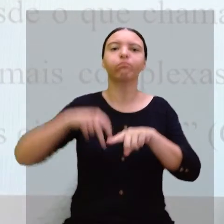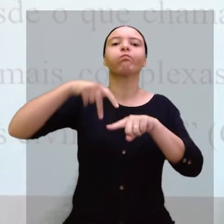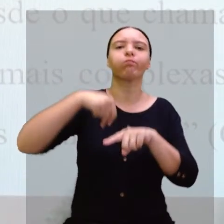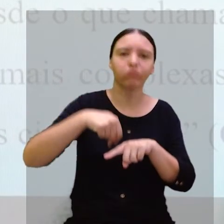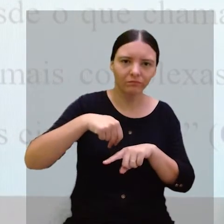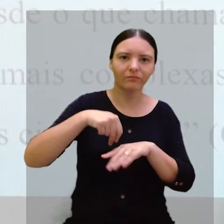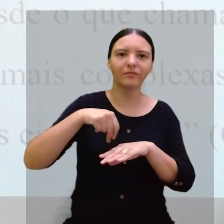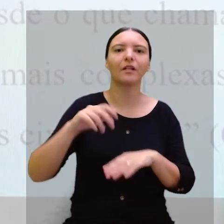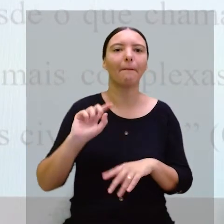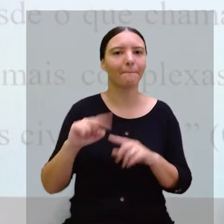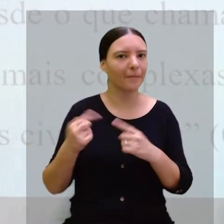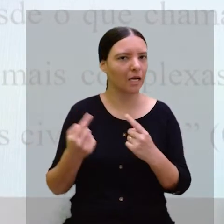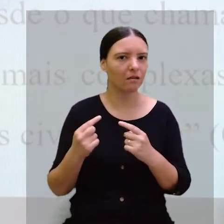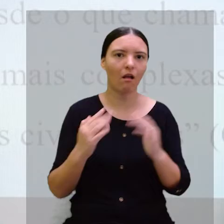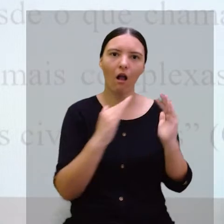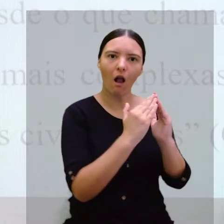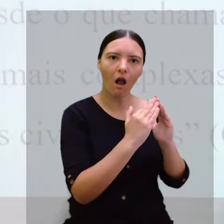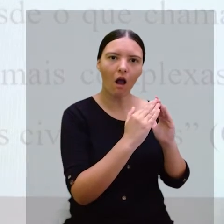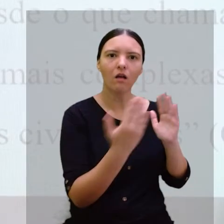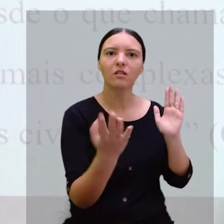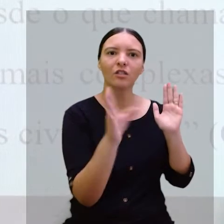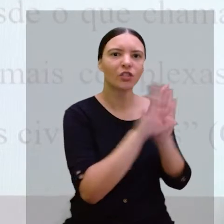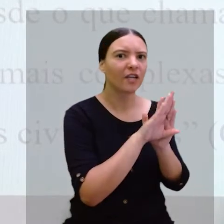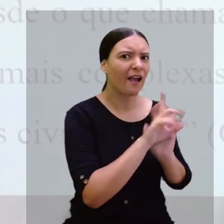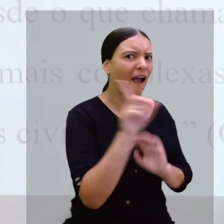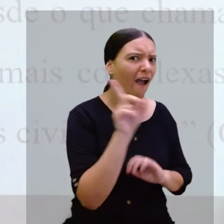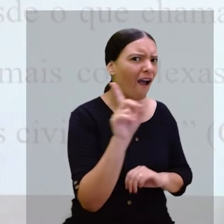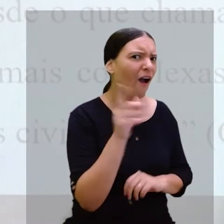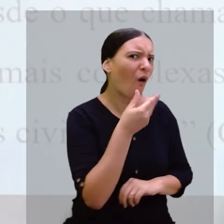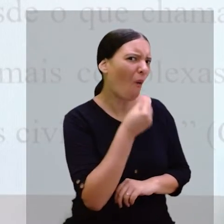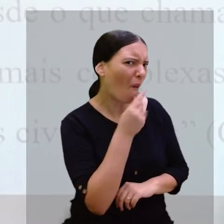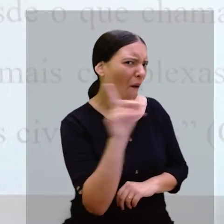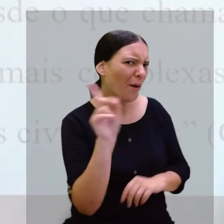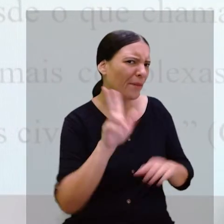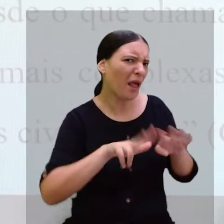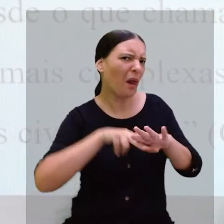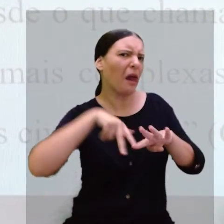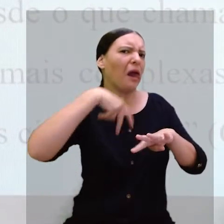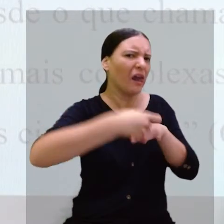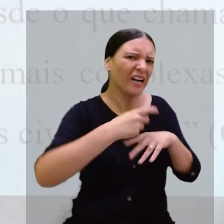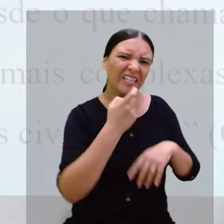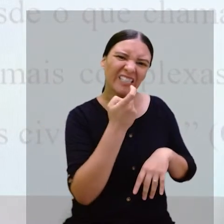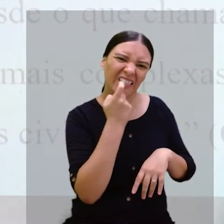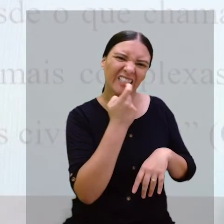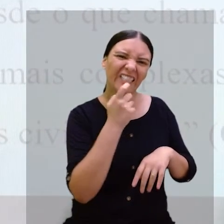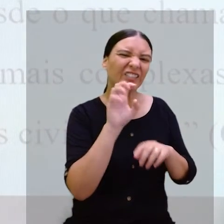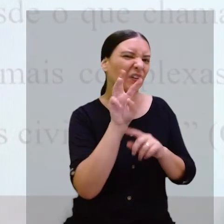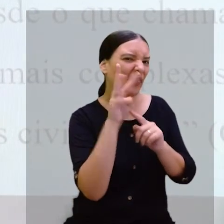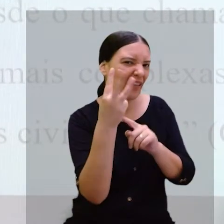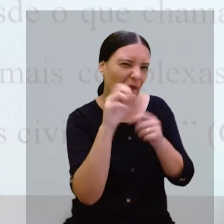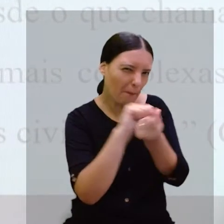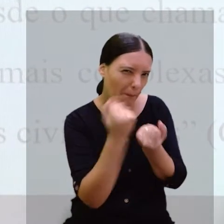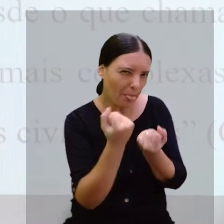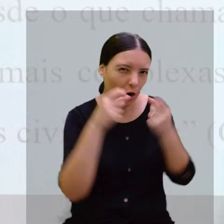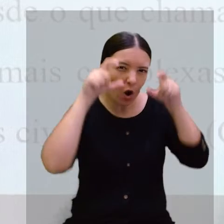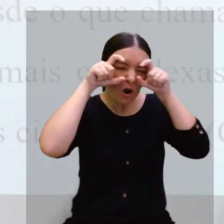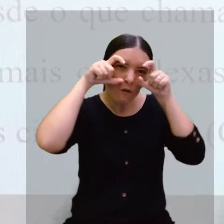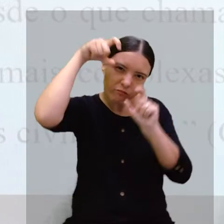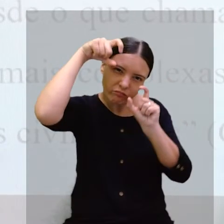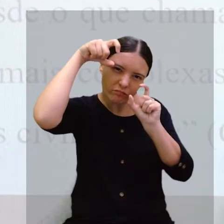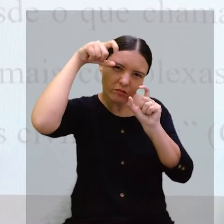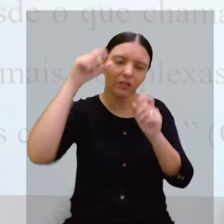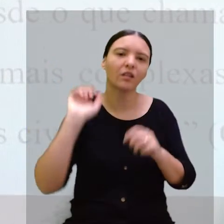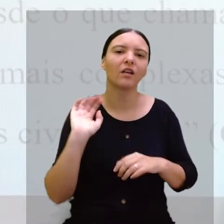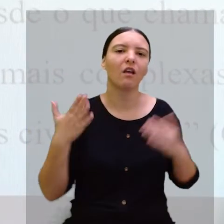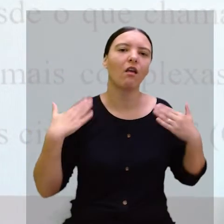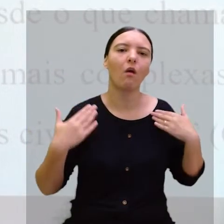em casa você pode contar que... eu, sei lá, quebrei 3 dentes, né, espatifei o óculos e estou